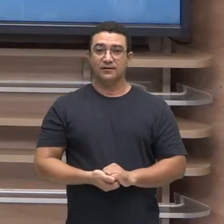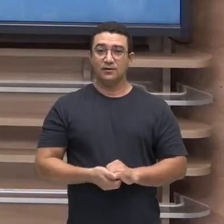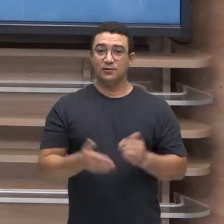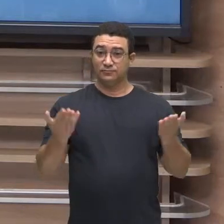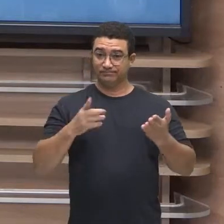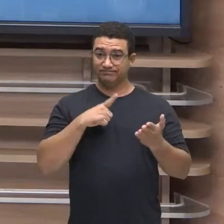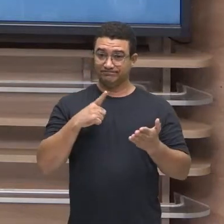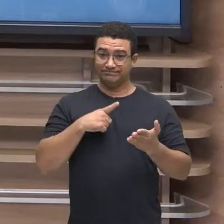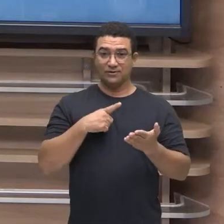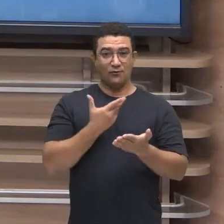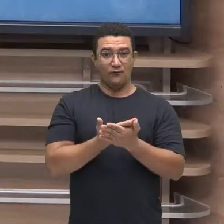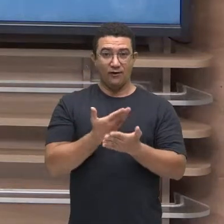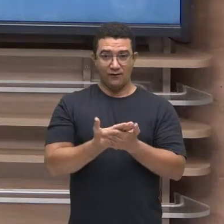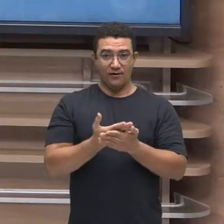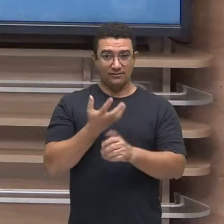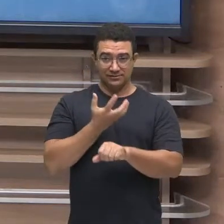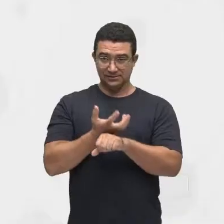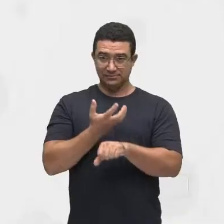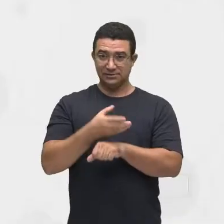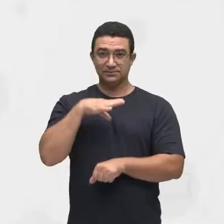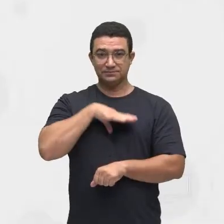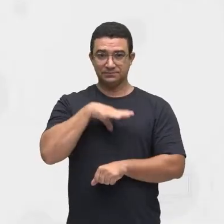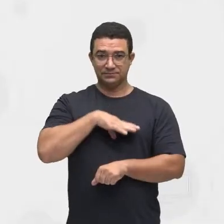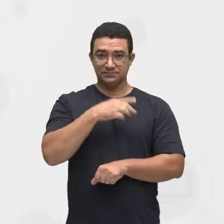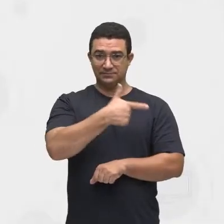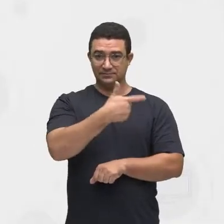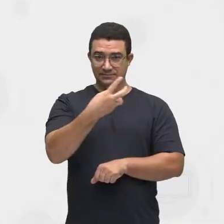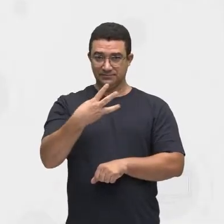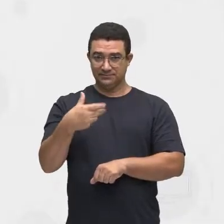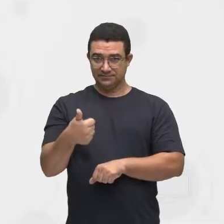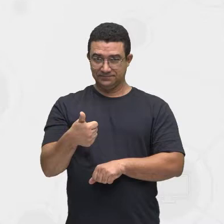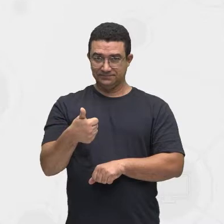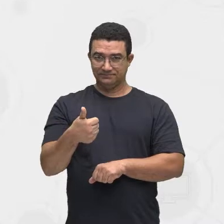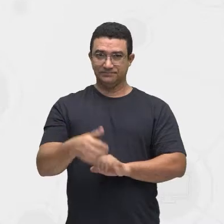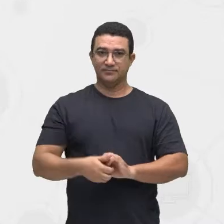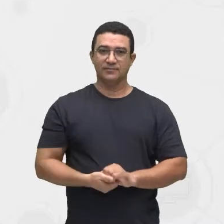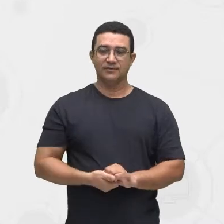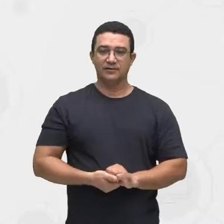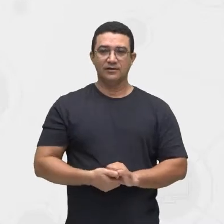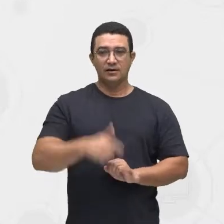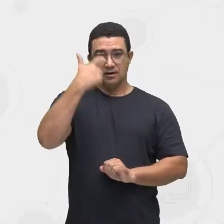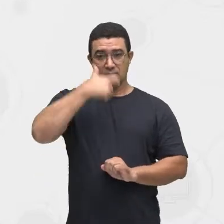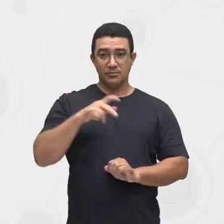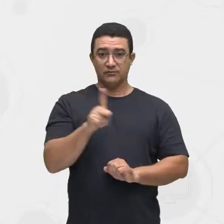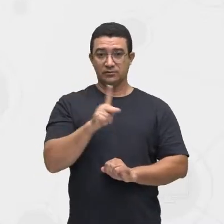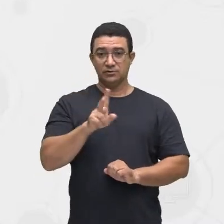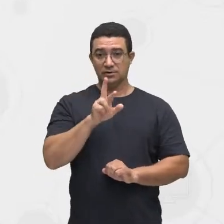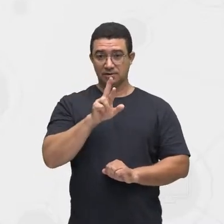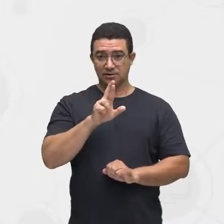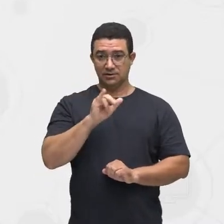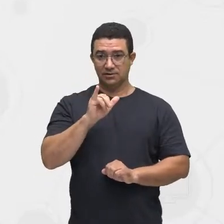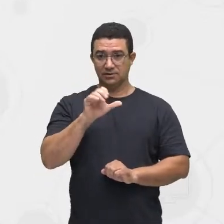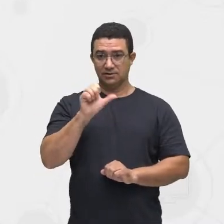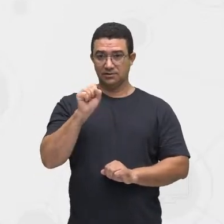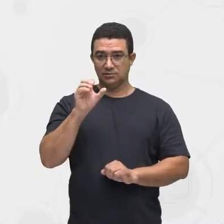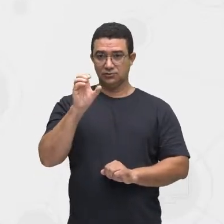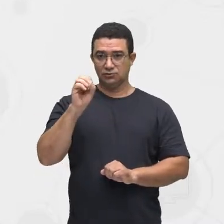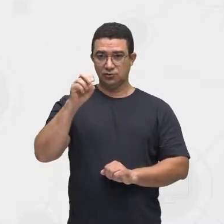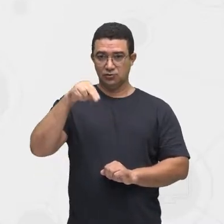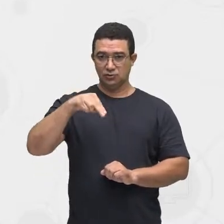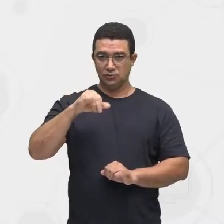aula de língua portuguesa, a aula 231, e eu sou a professora Risonilde, ficarei com vocês neste